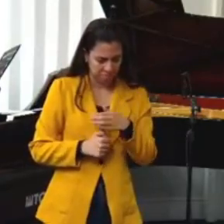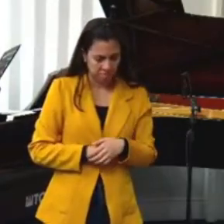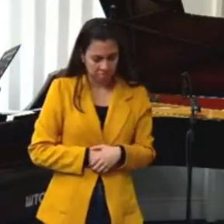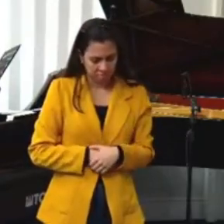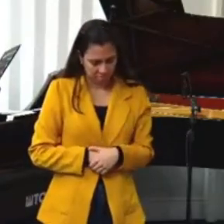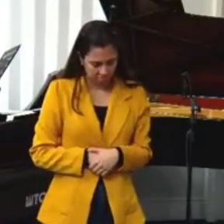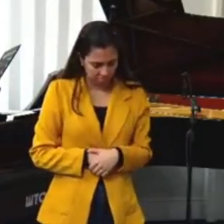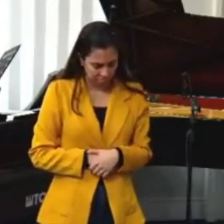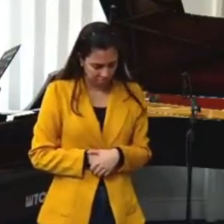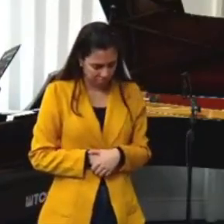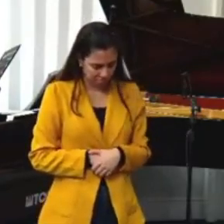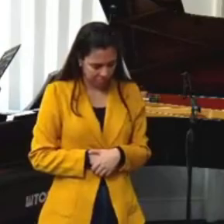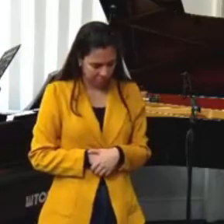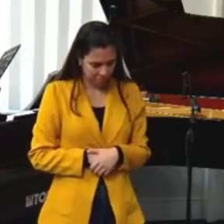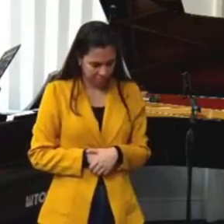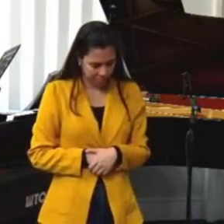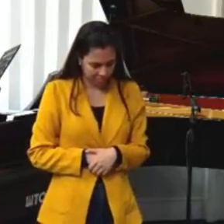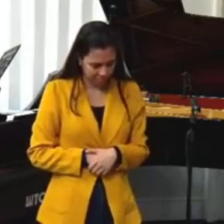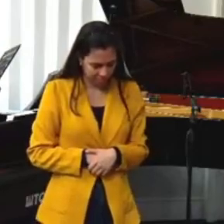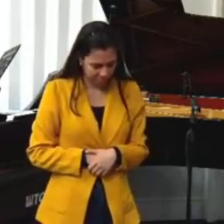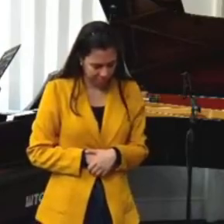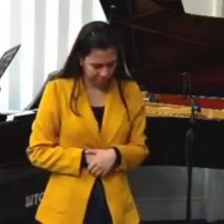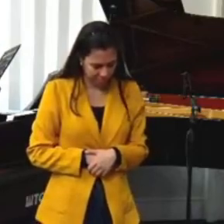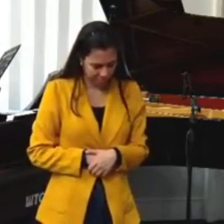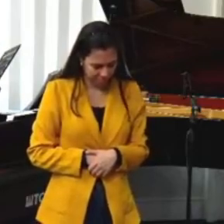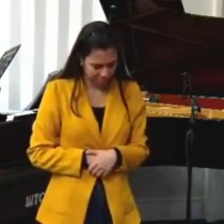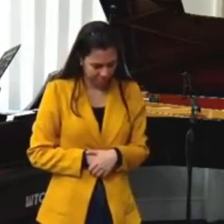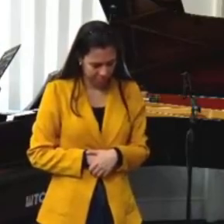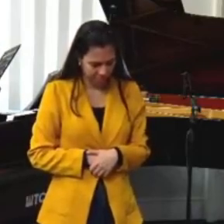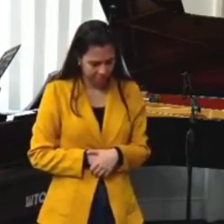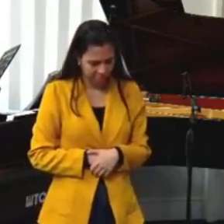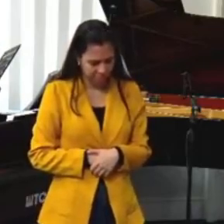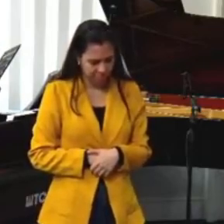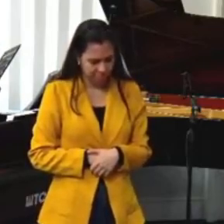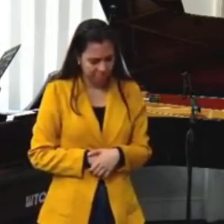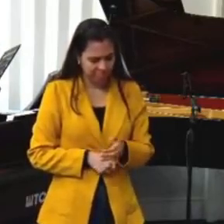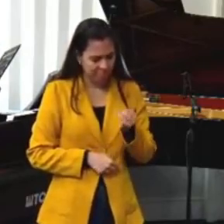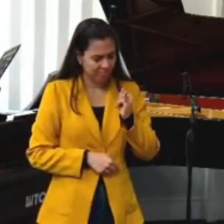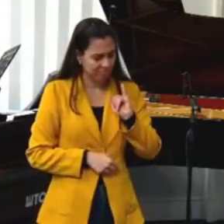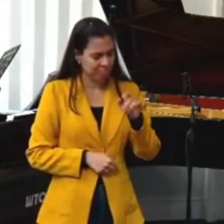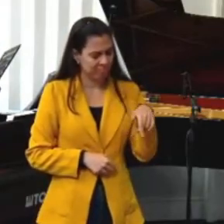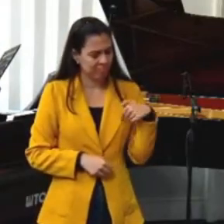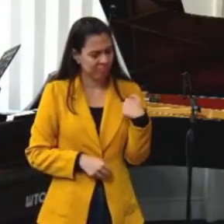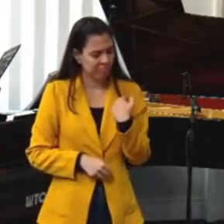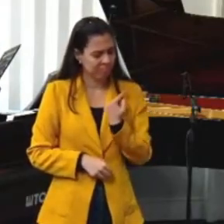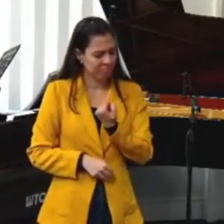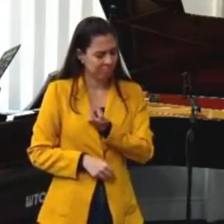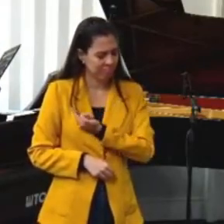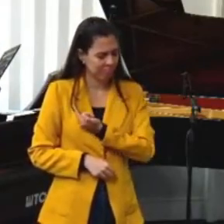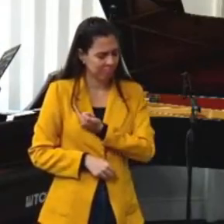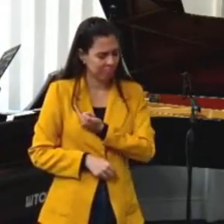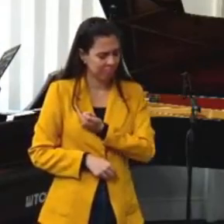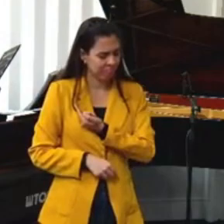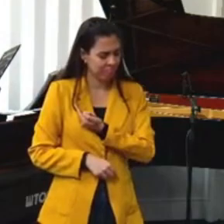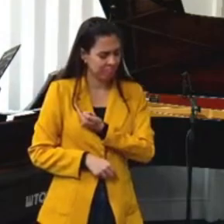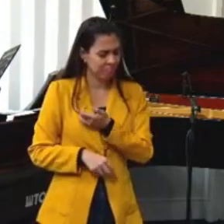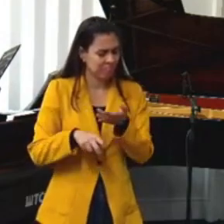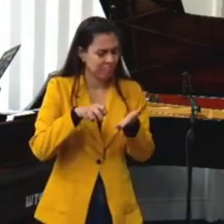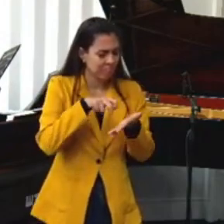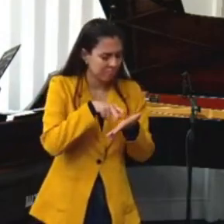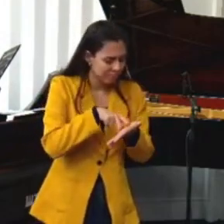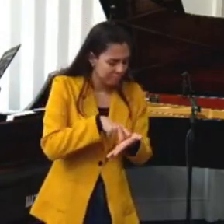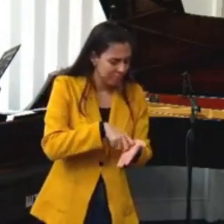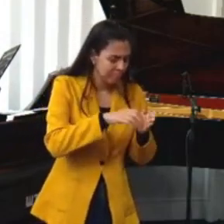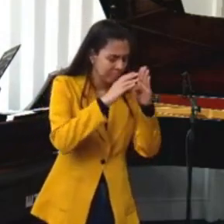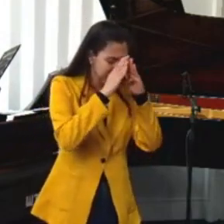coisas poderiam ser diferentes na nossa vida se nossa vida tivesse sido como a dessa criança que se ajoelha